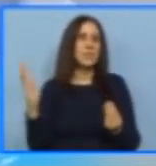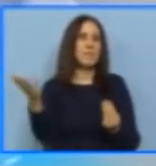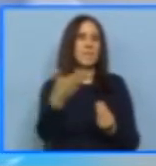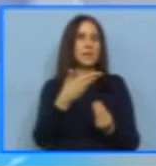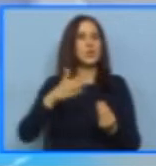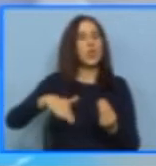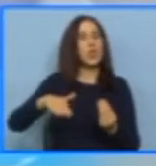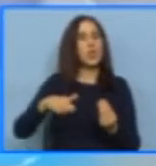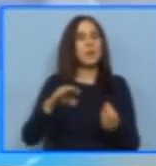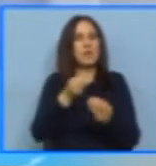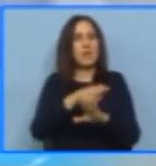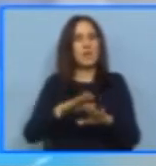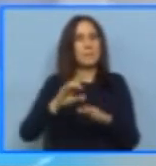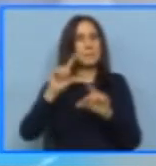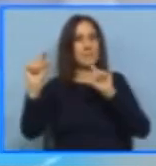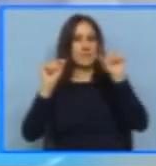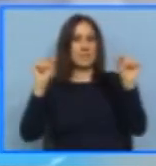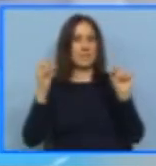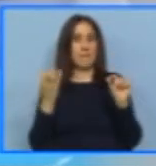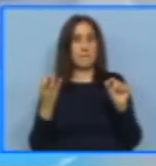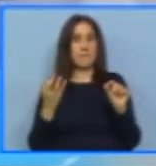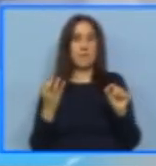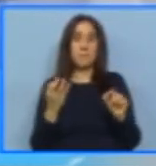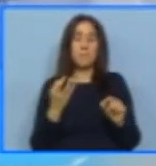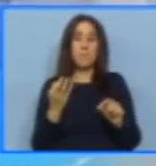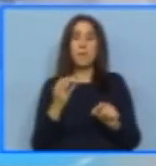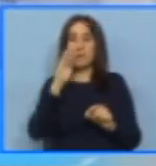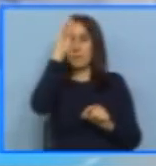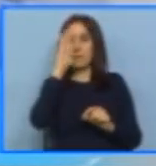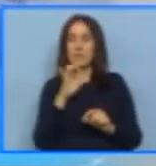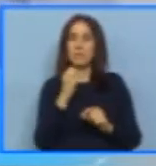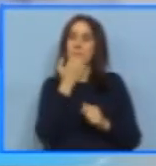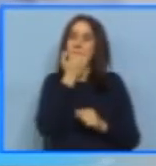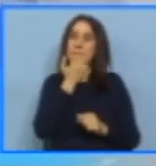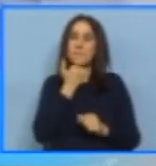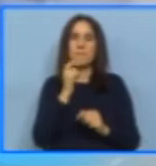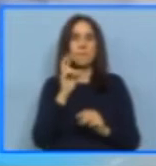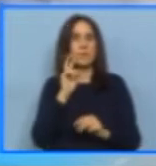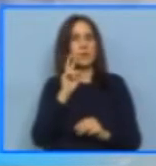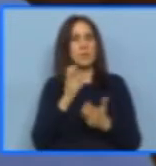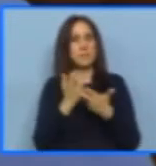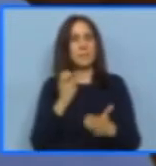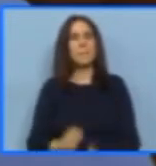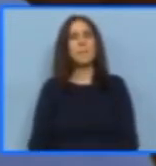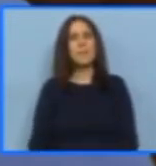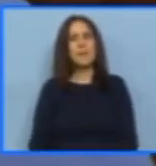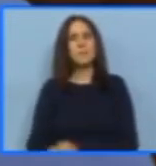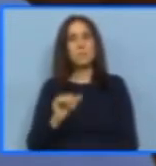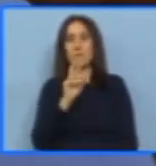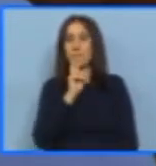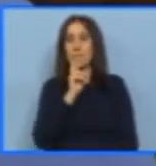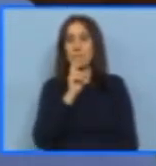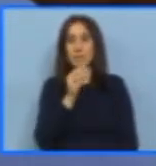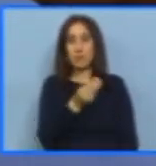uma periferia e também isso, de certo modo, agradará ao Papa Francisco valorizar. E canonizar os pastorinhos em Fátima